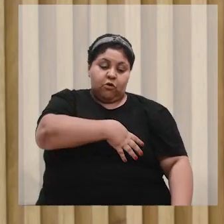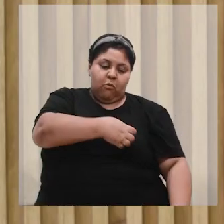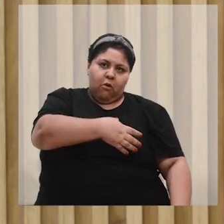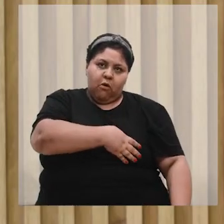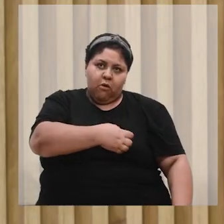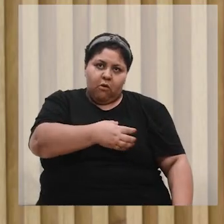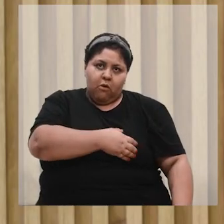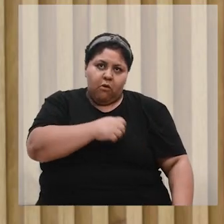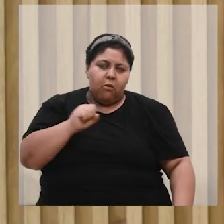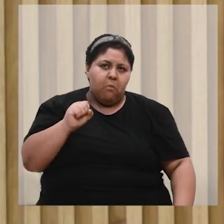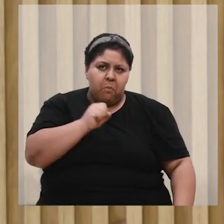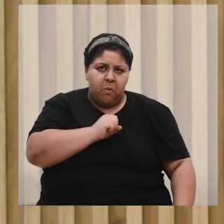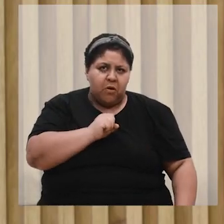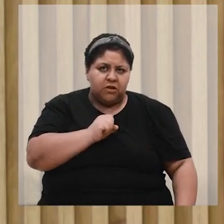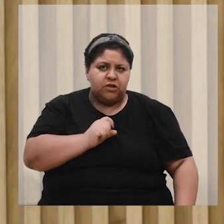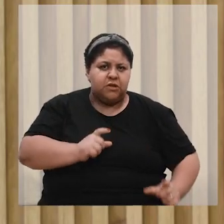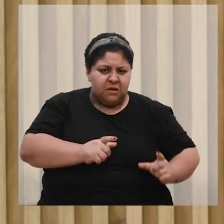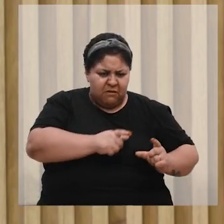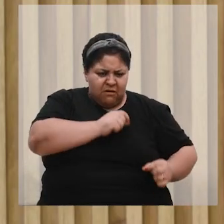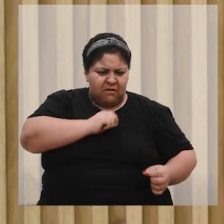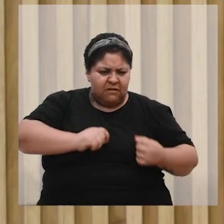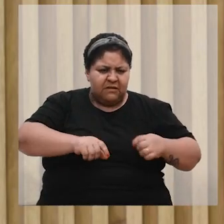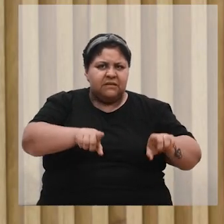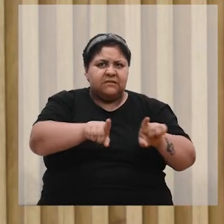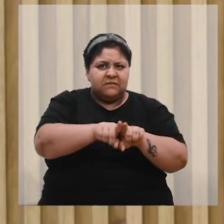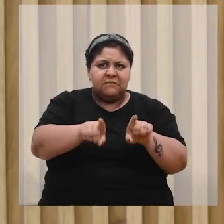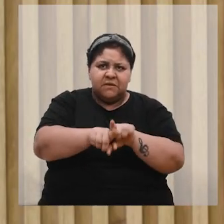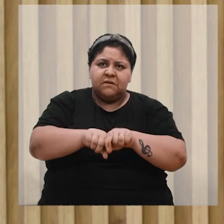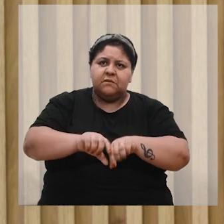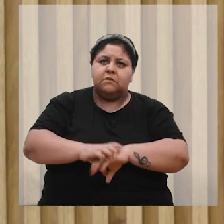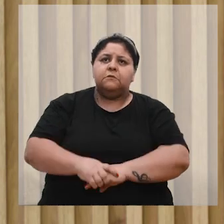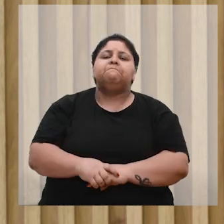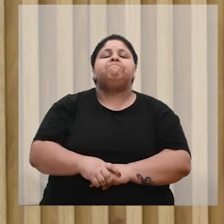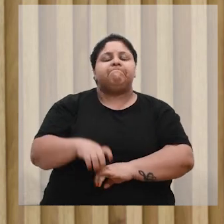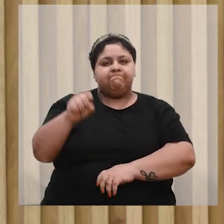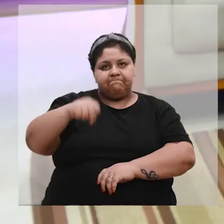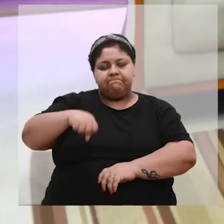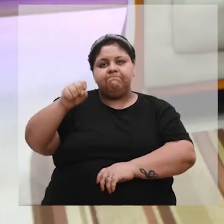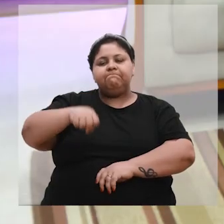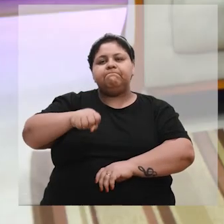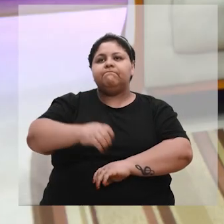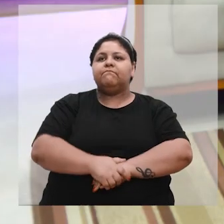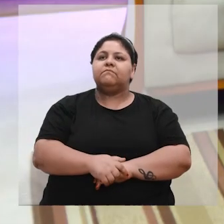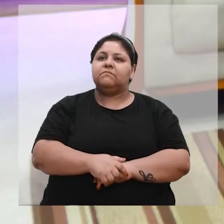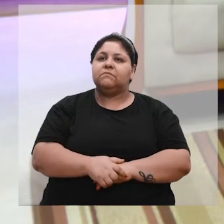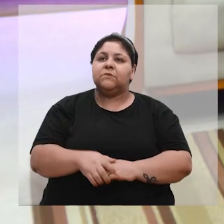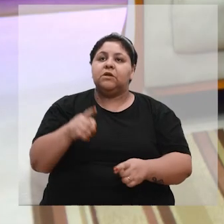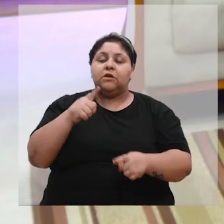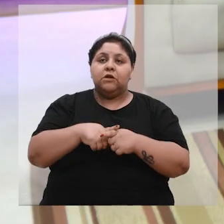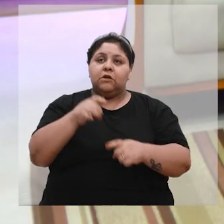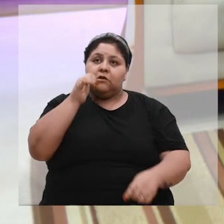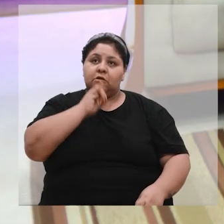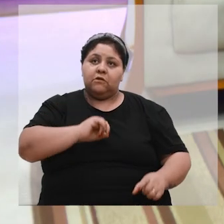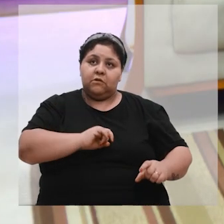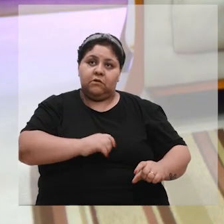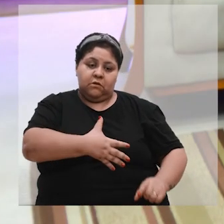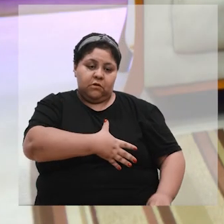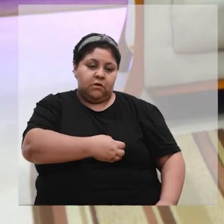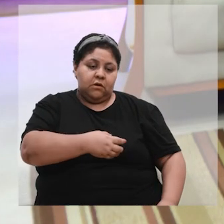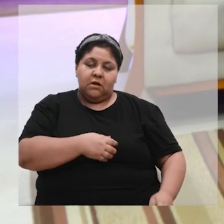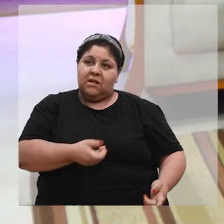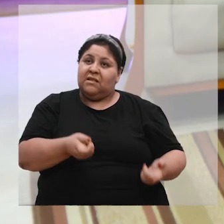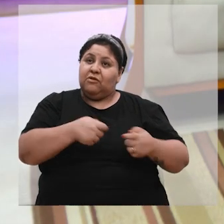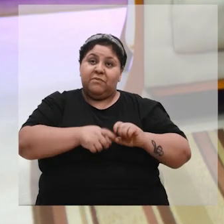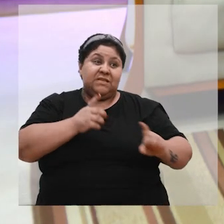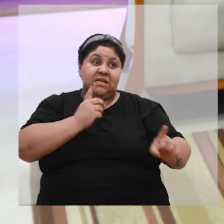está amamentando, ela corre risco de ter câncer de mama, mesmo amamentando? Mesmo. Porque eu, pelo menos, quando amamentei, não